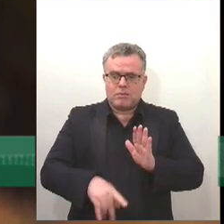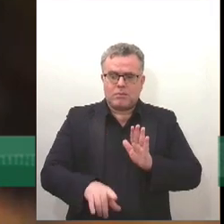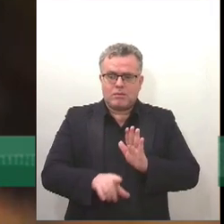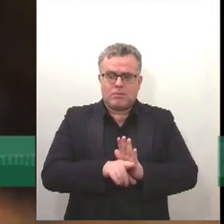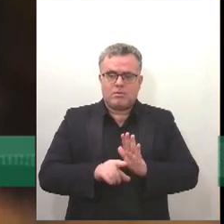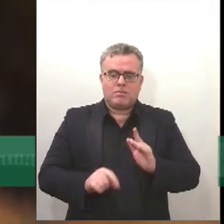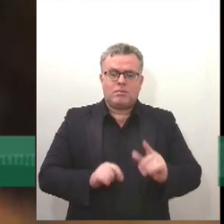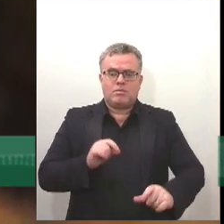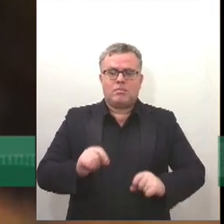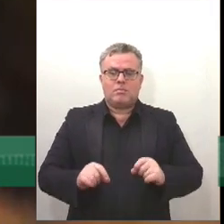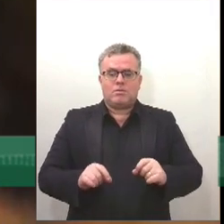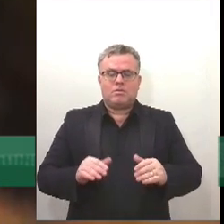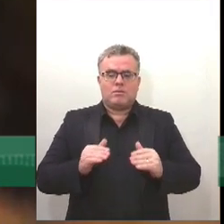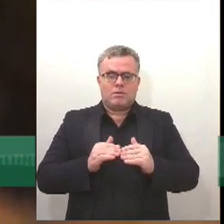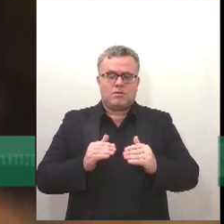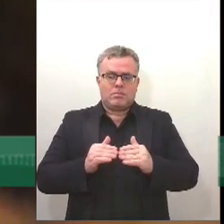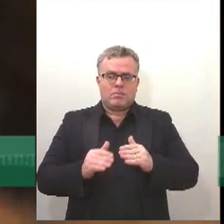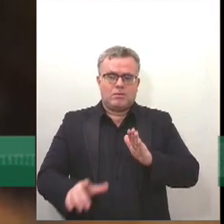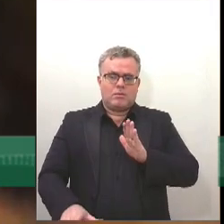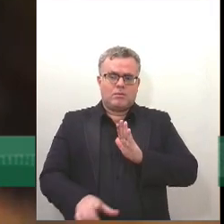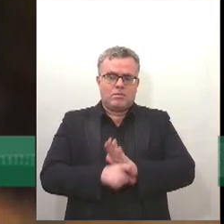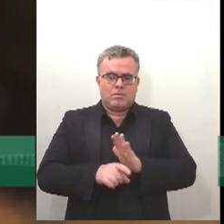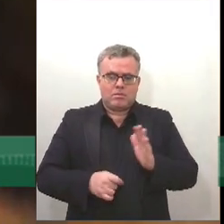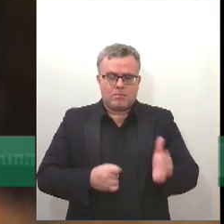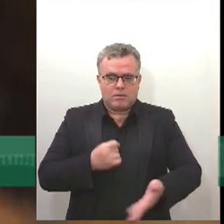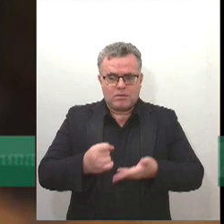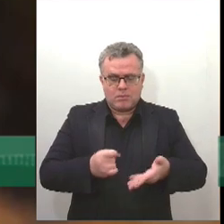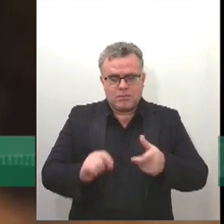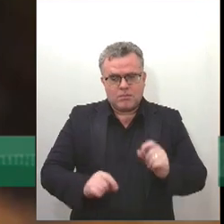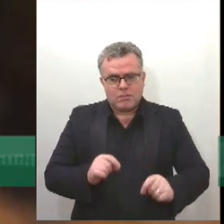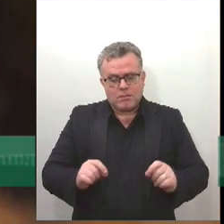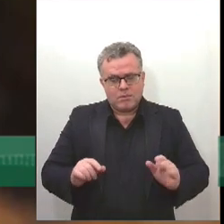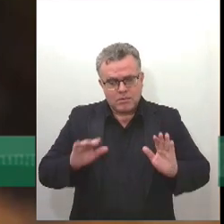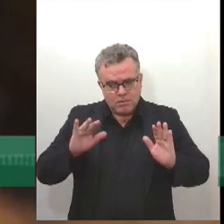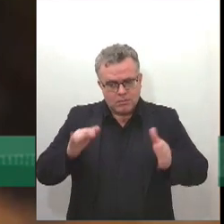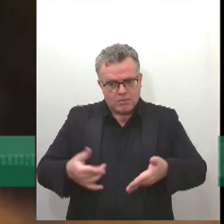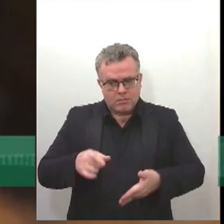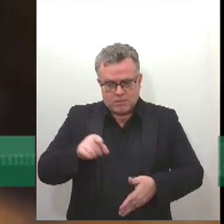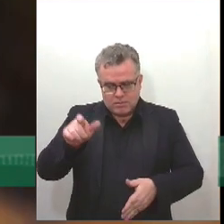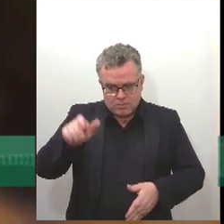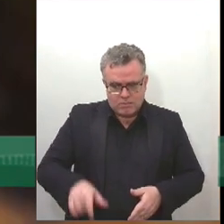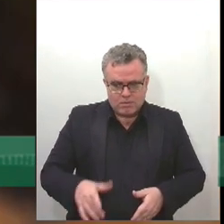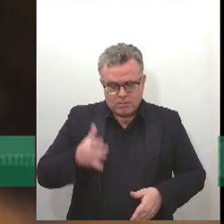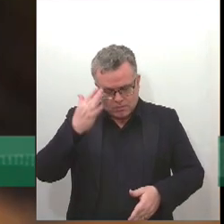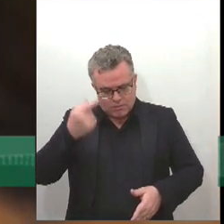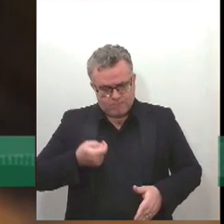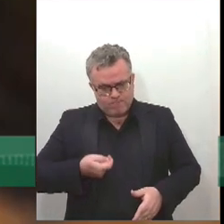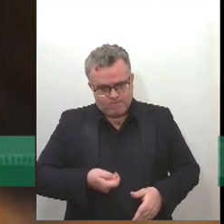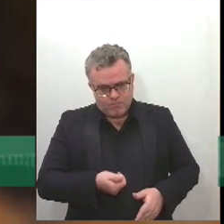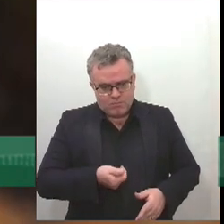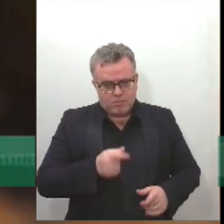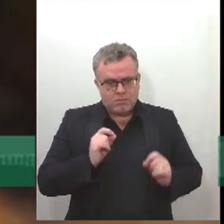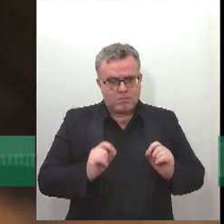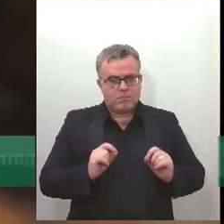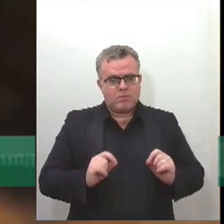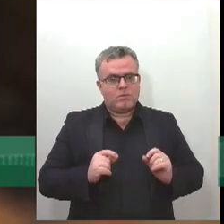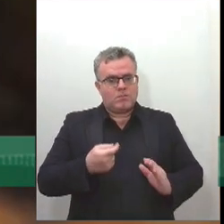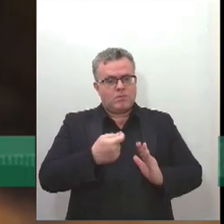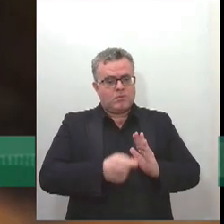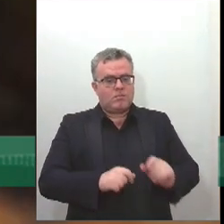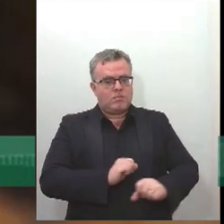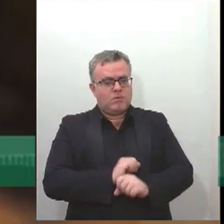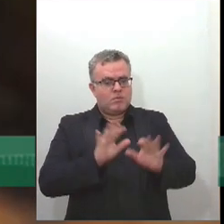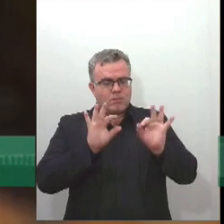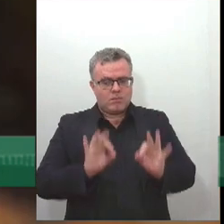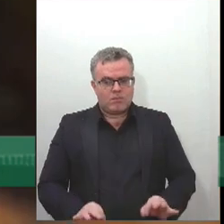legalidade isso é fundamental quer dizer o contribuinte ele tem que saber exatamente tem que tá escrito com clareza Quais são as